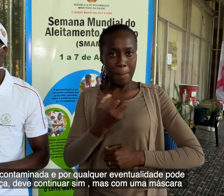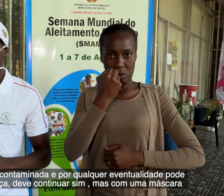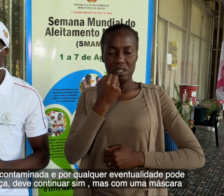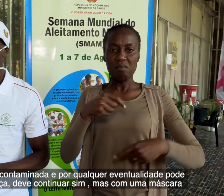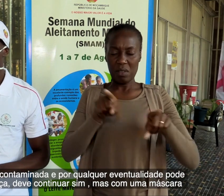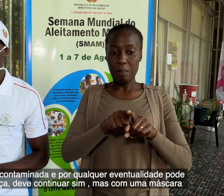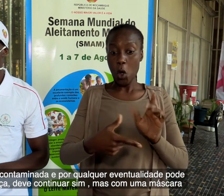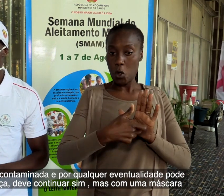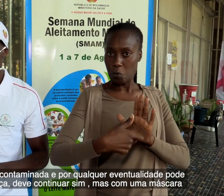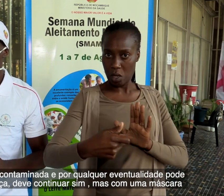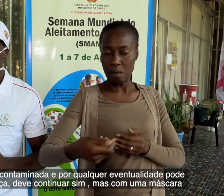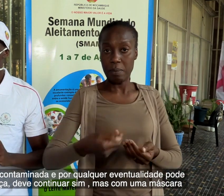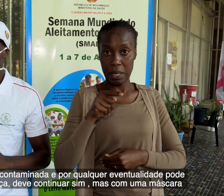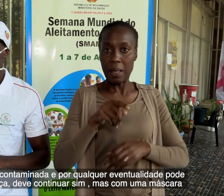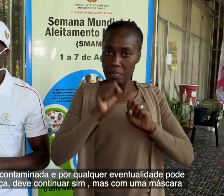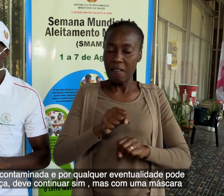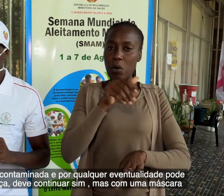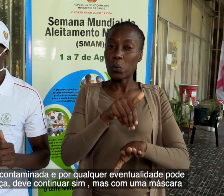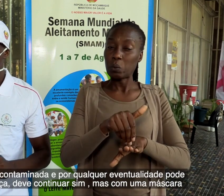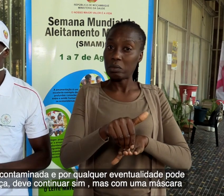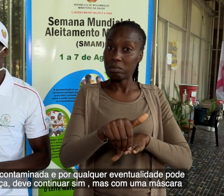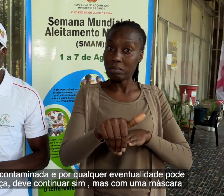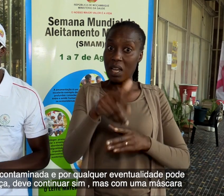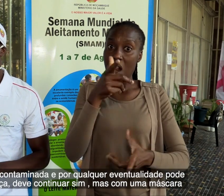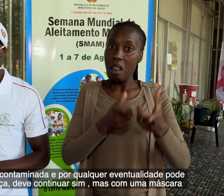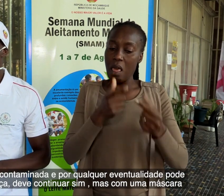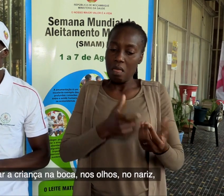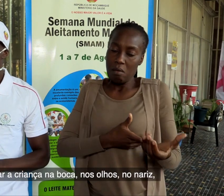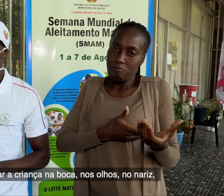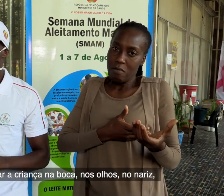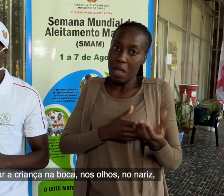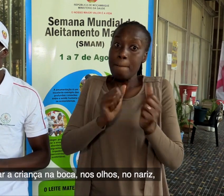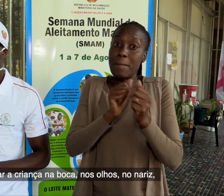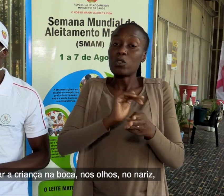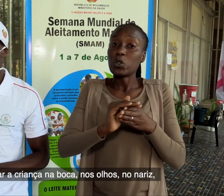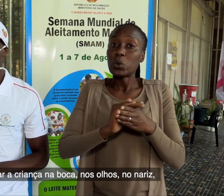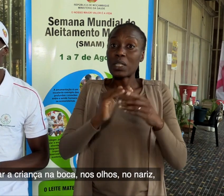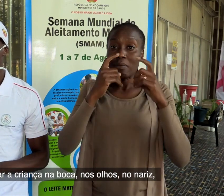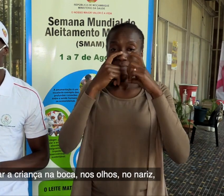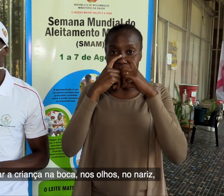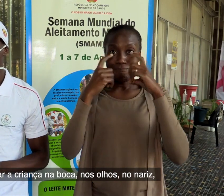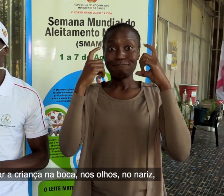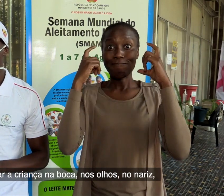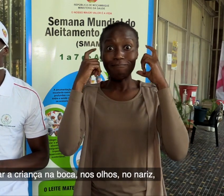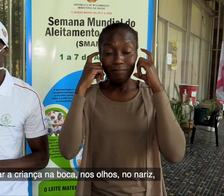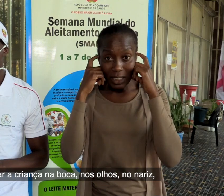devem continuar a amamentar mas sim com uma máscara e evitar aquele contacto